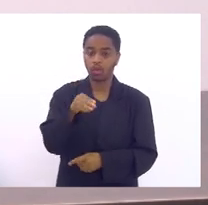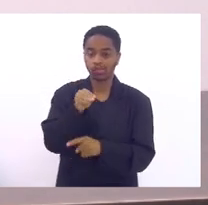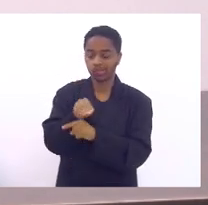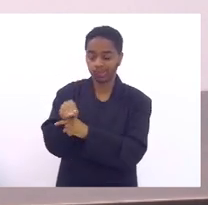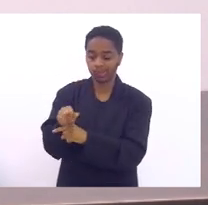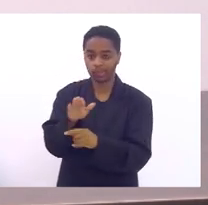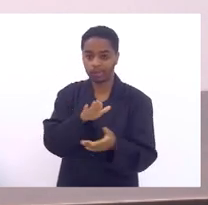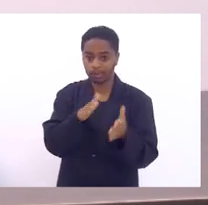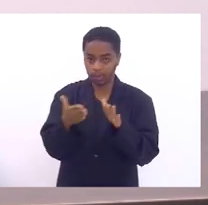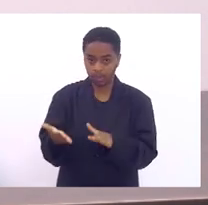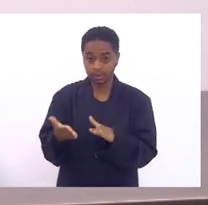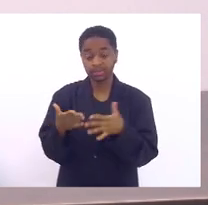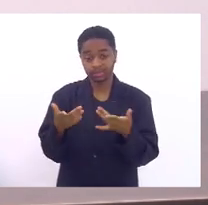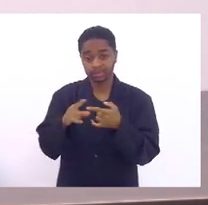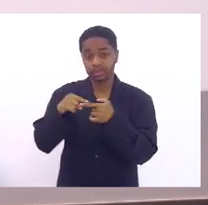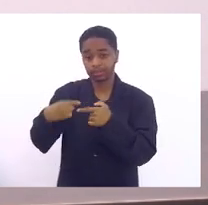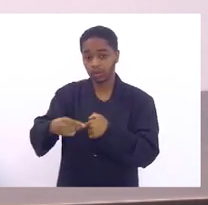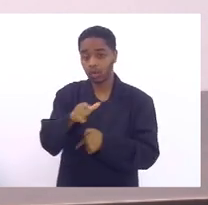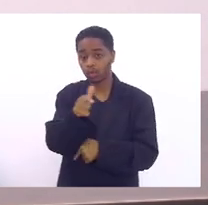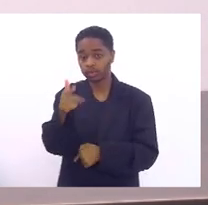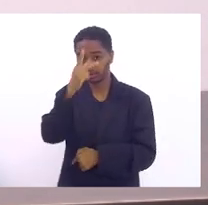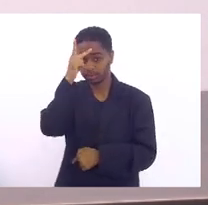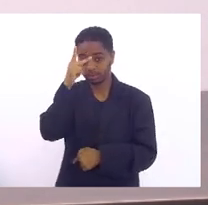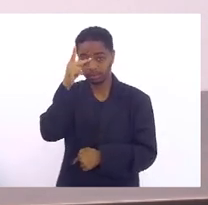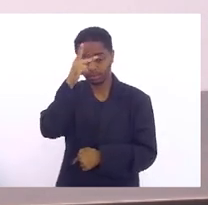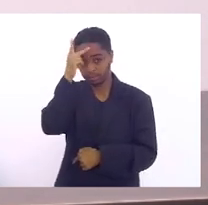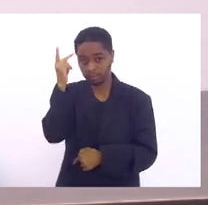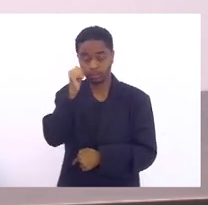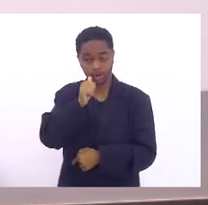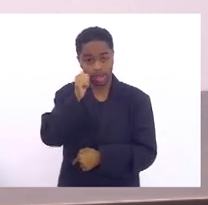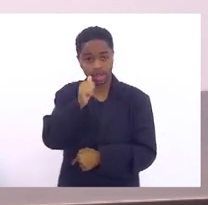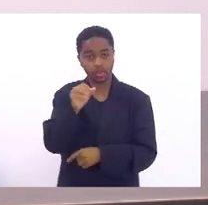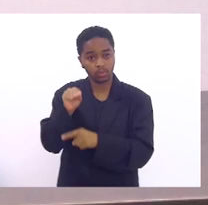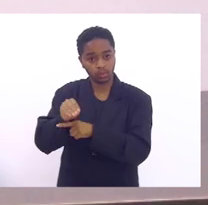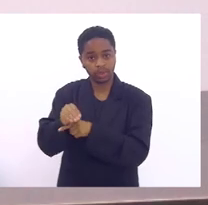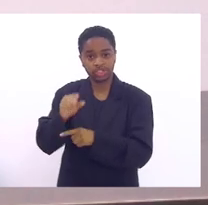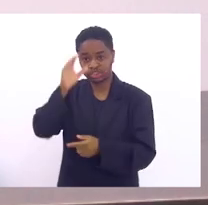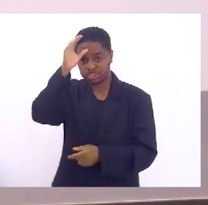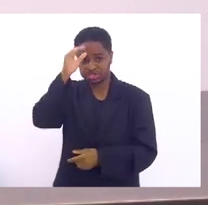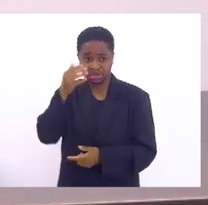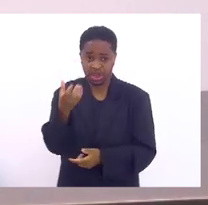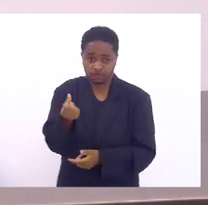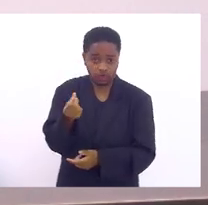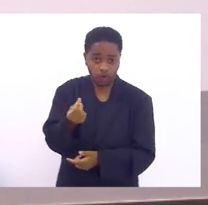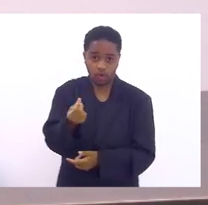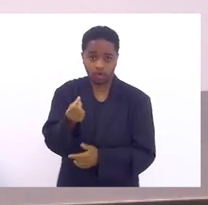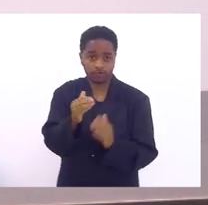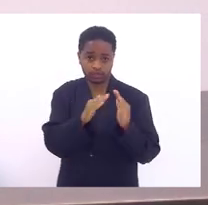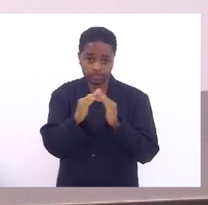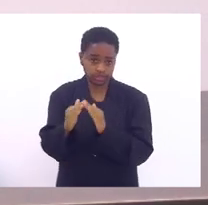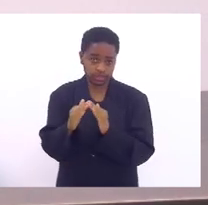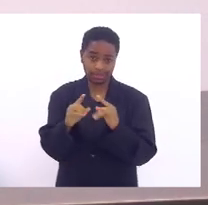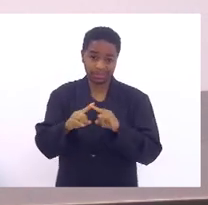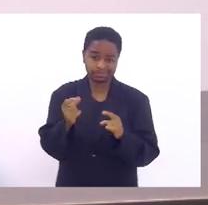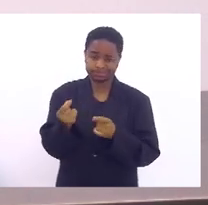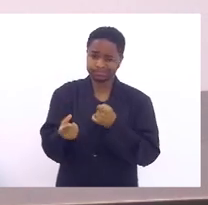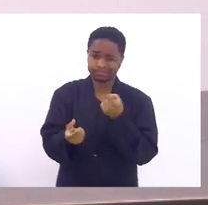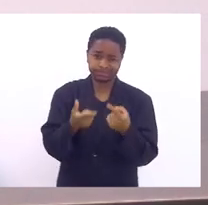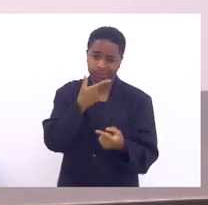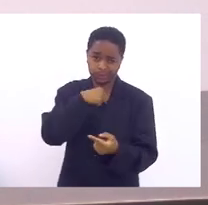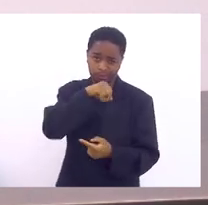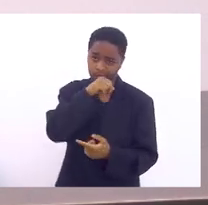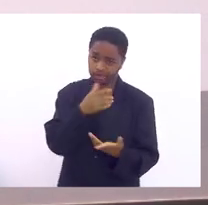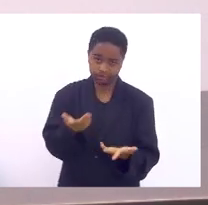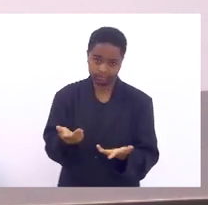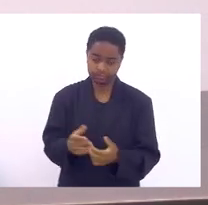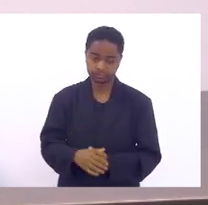cuida posteriormente é também uma mulher né é uma tia é uma avó é uma amiga uma vizinha raramente é um homem né raramente é um pai então assim